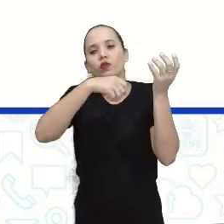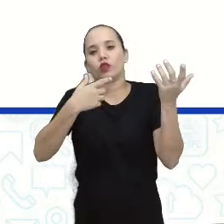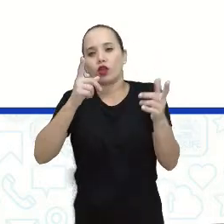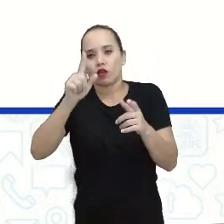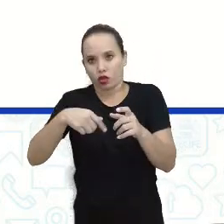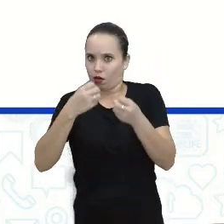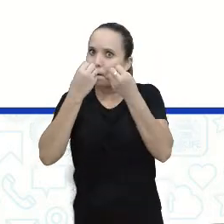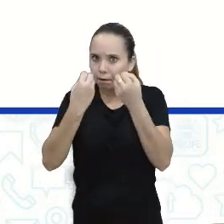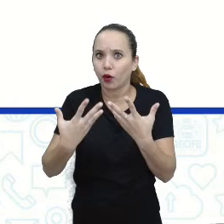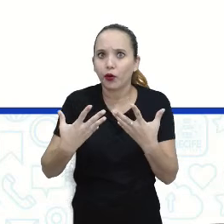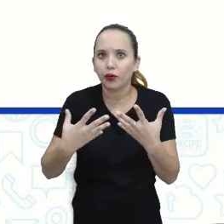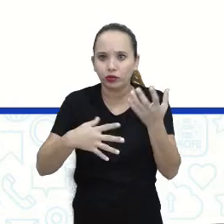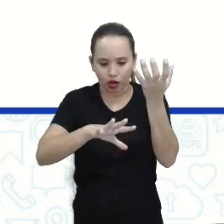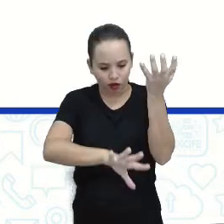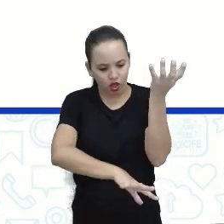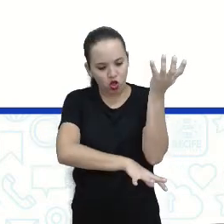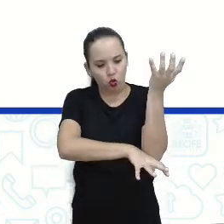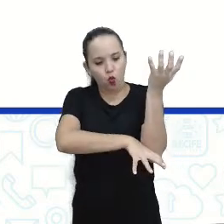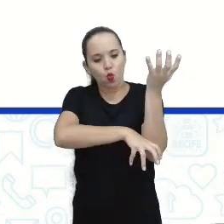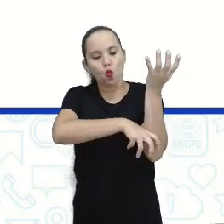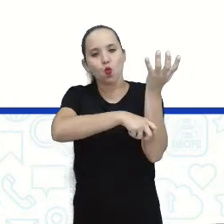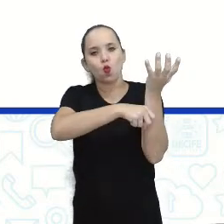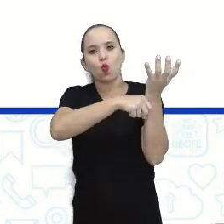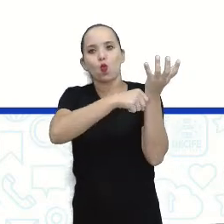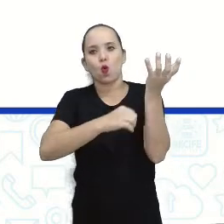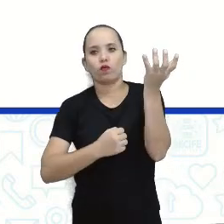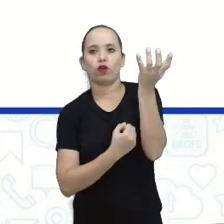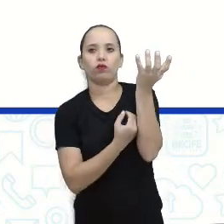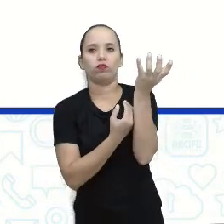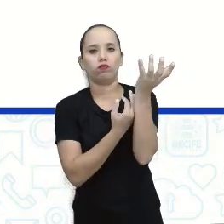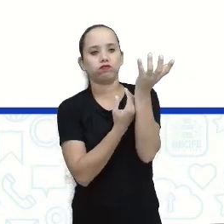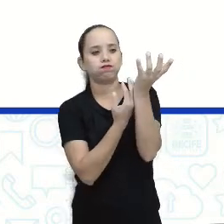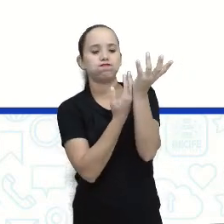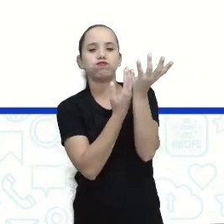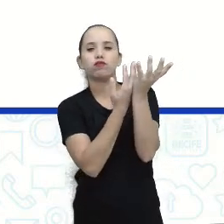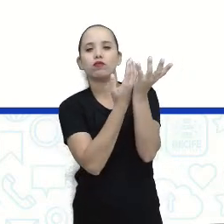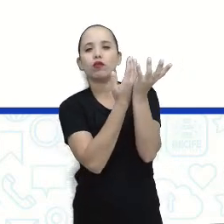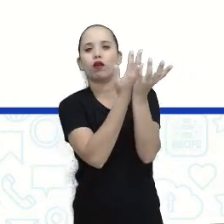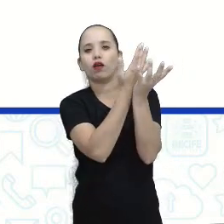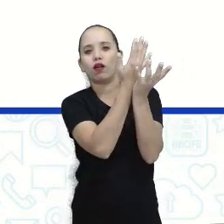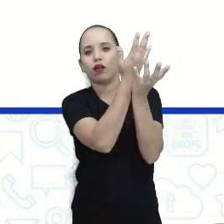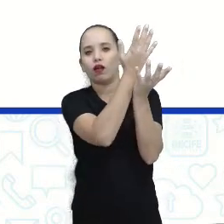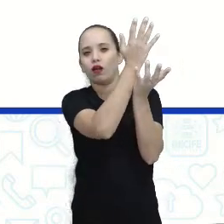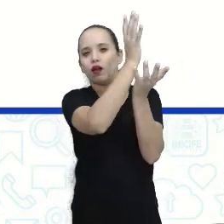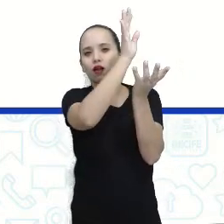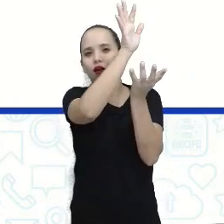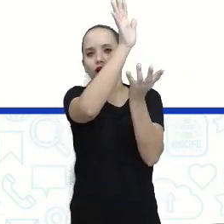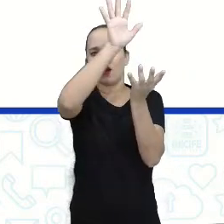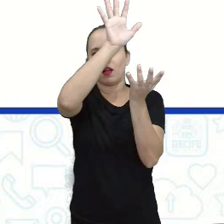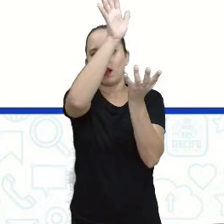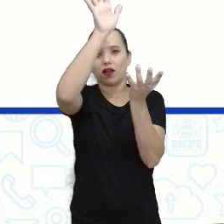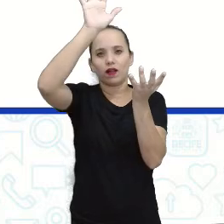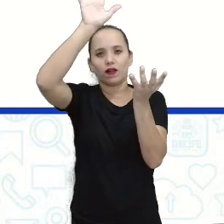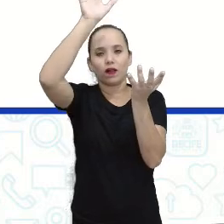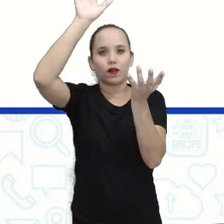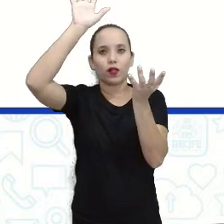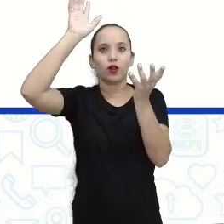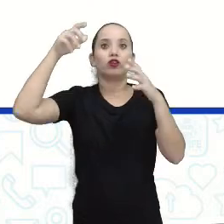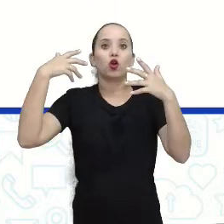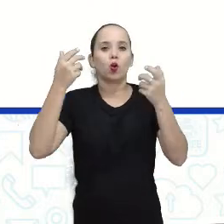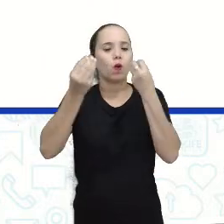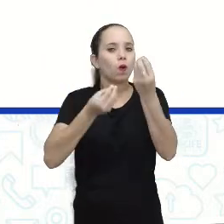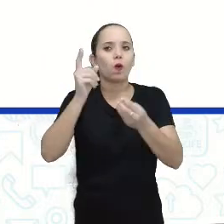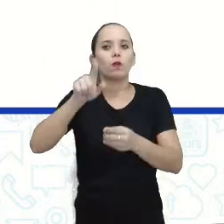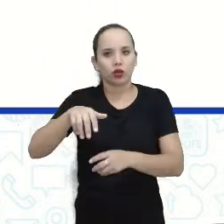uma coisa boa. Então, quando ela drena, ela vai fazer o quê? Vai jogar essa água de volta para a atmosfera através